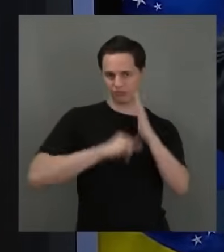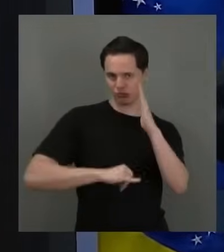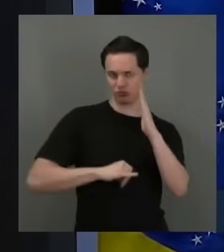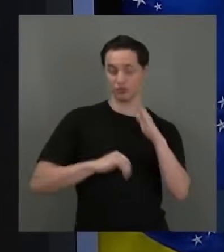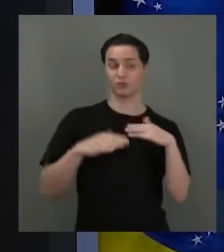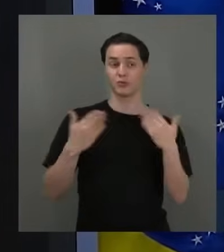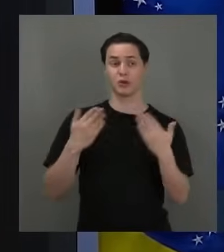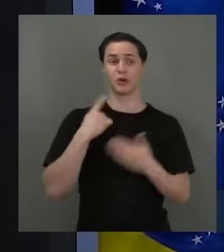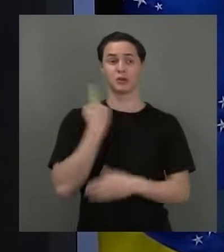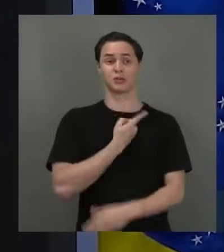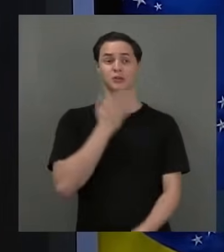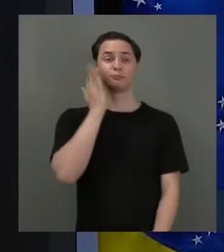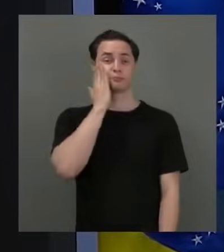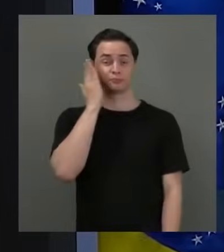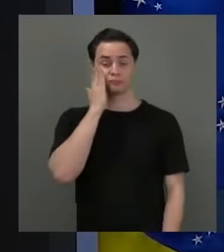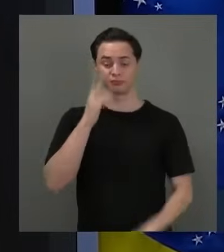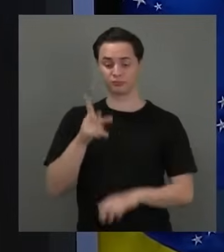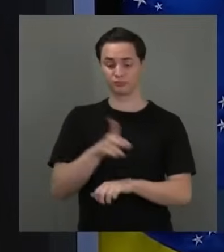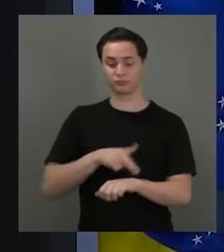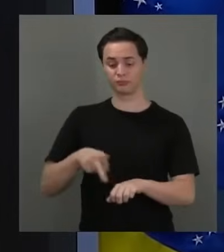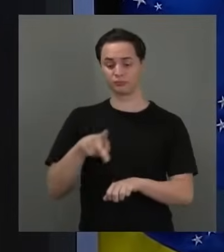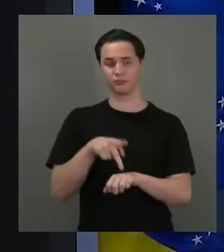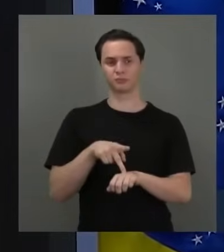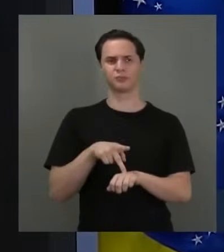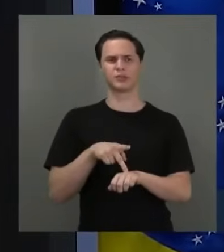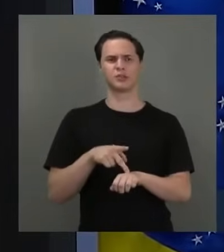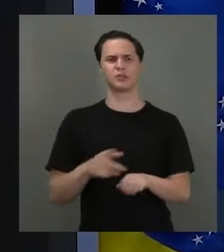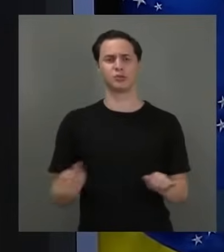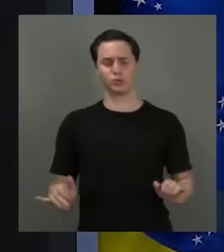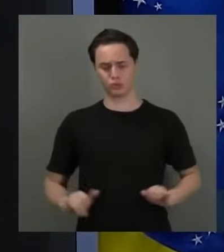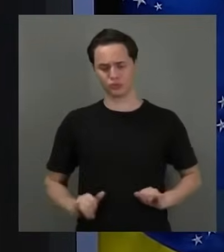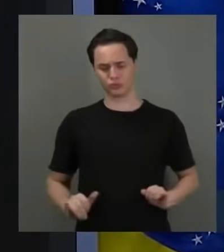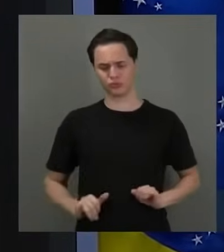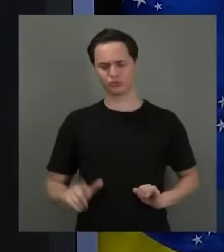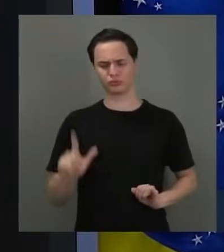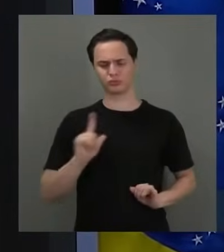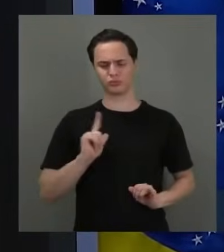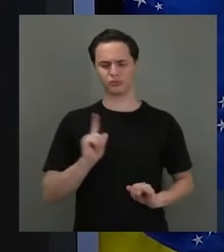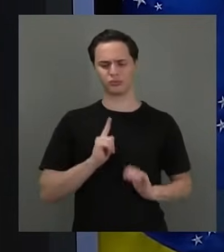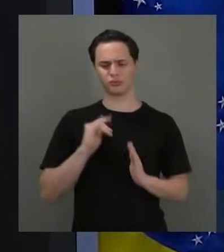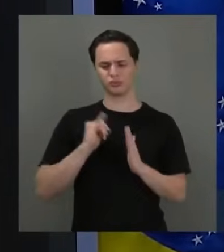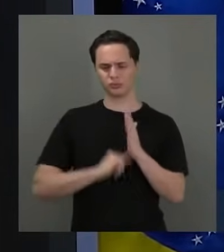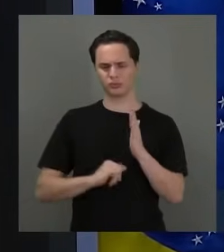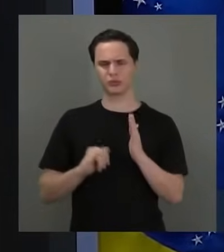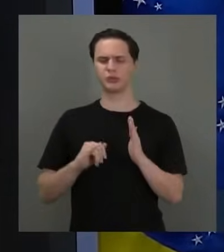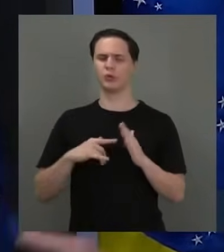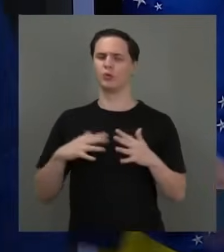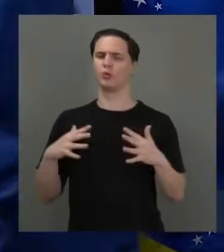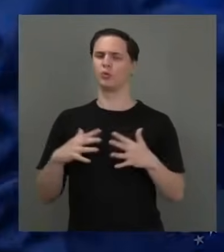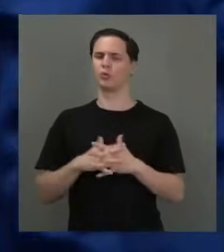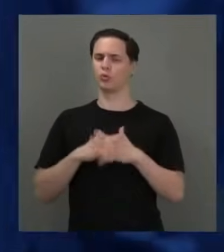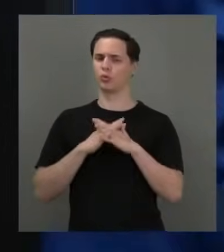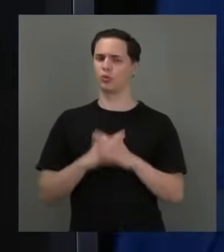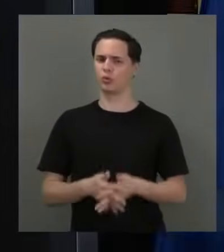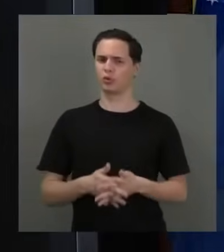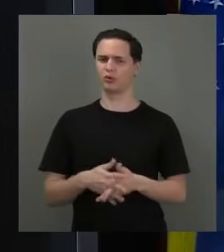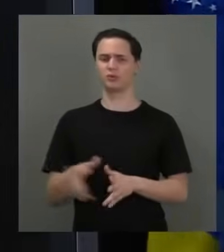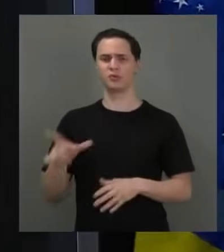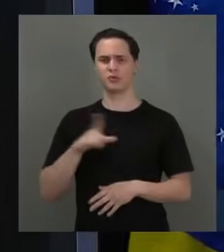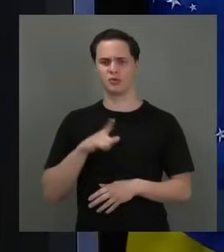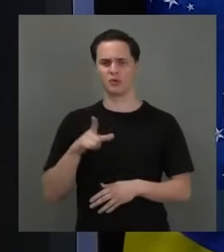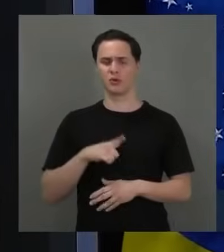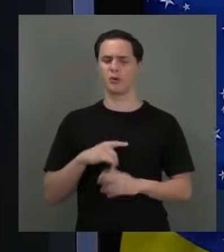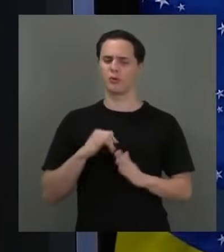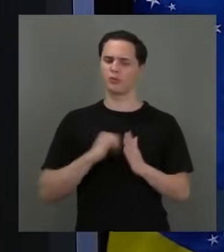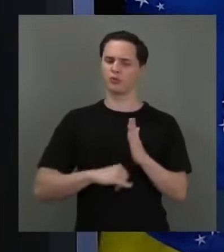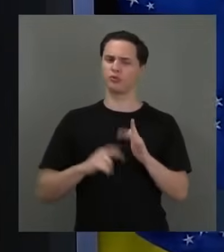que o país sofre de uma tributação complexa, uma tributação